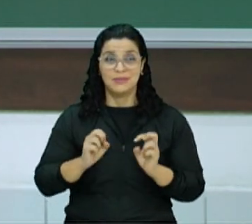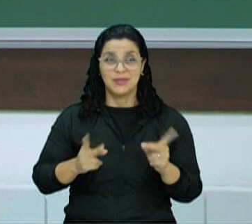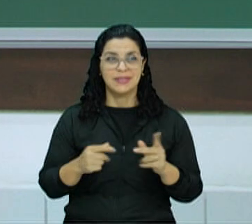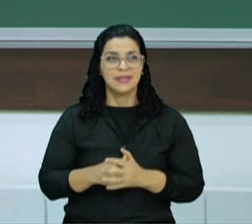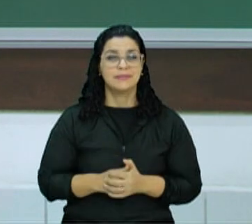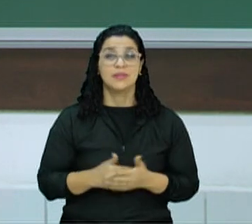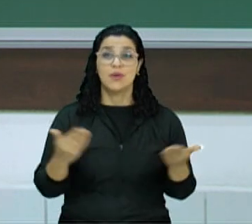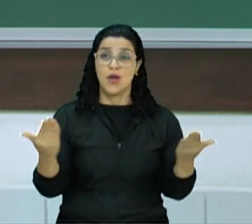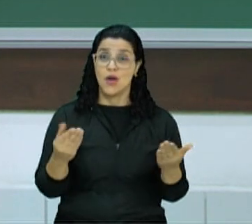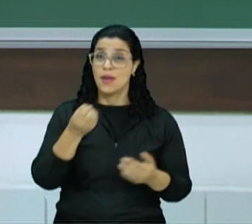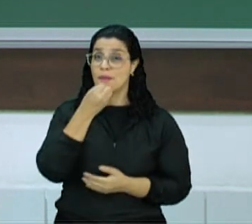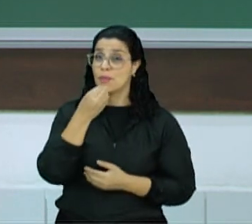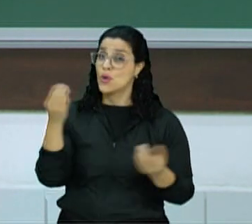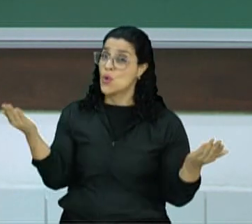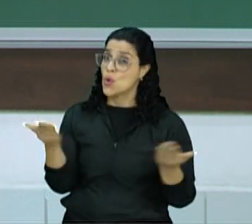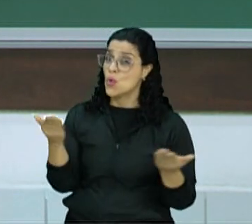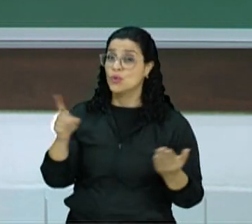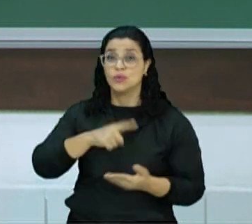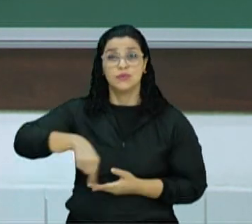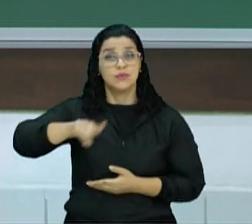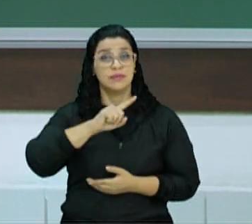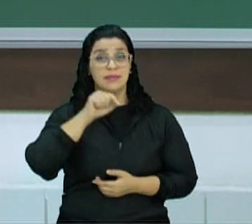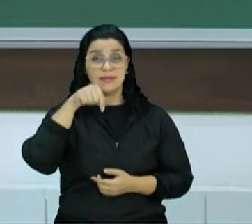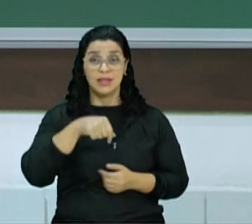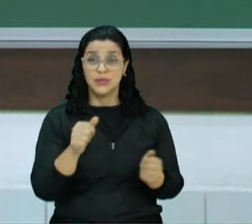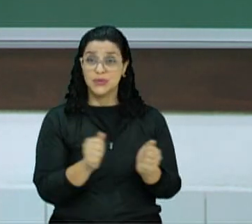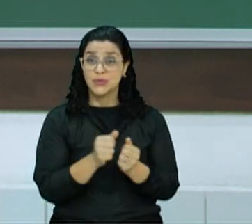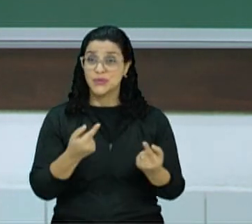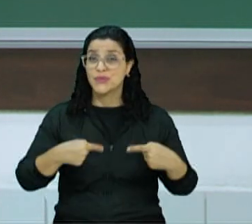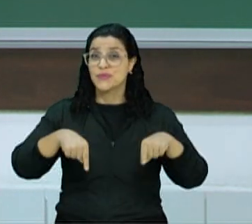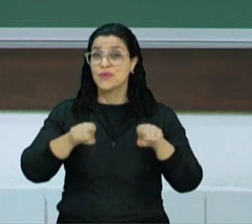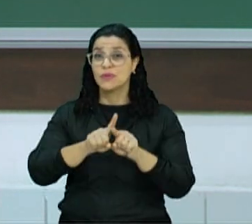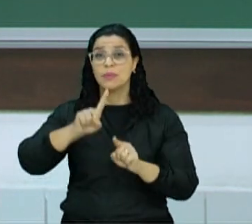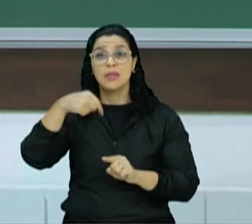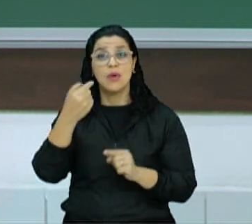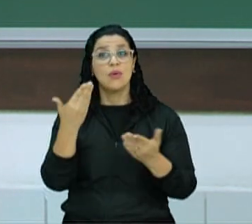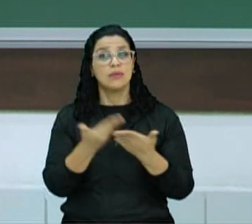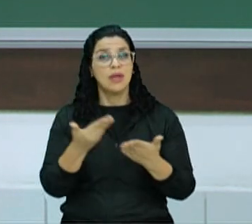ok? Então, por hoje nós ficamos aqui e voltamos na aula